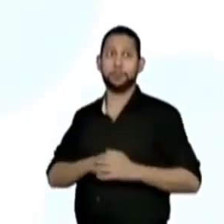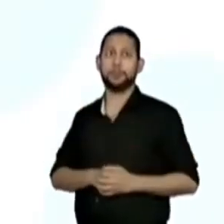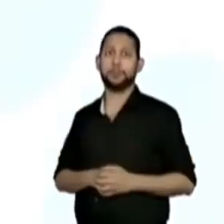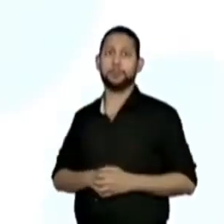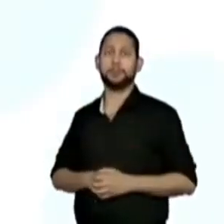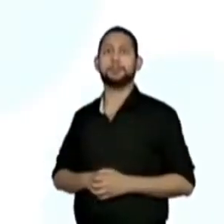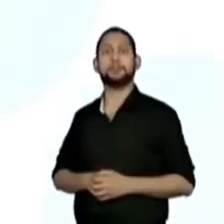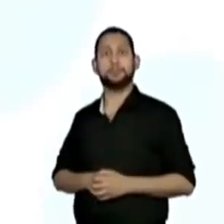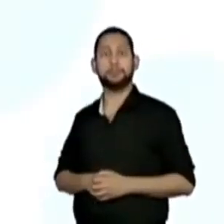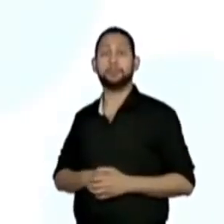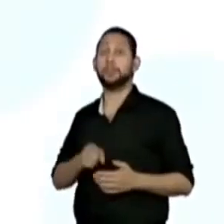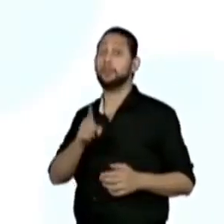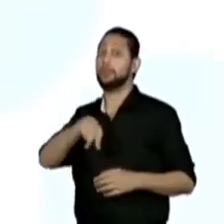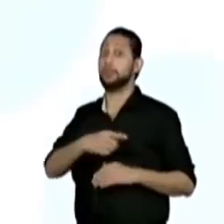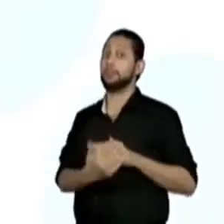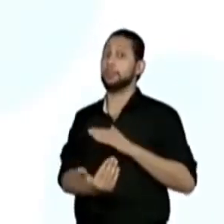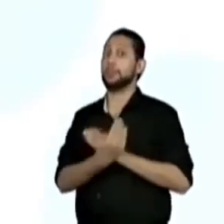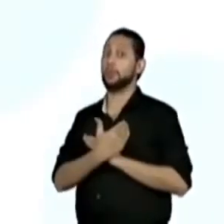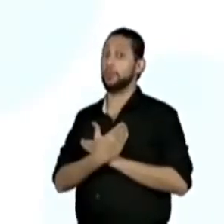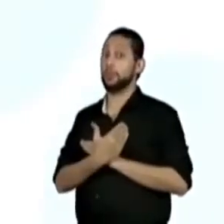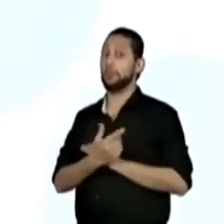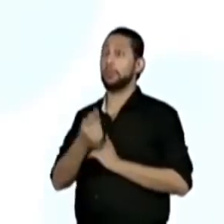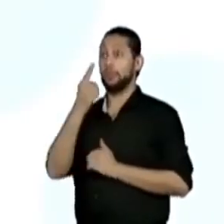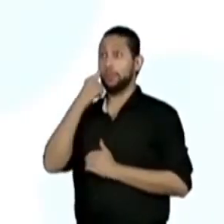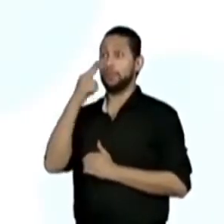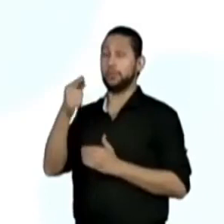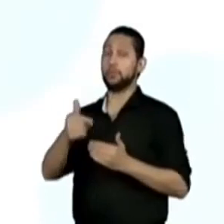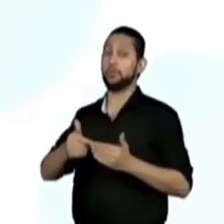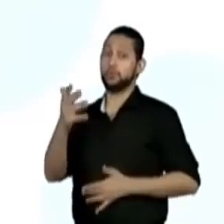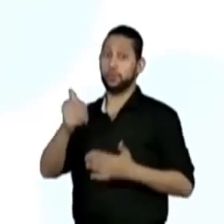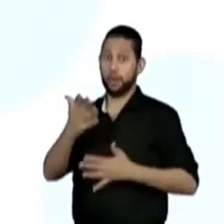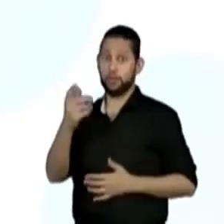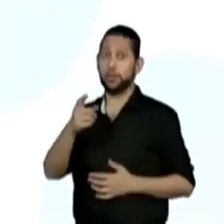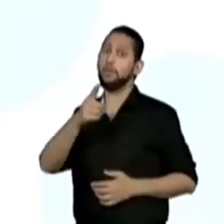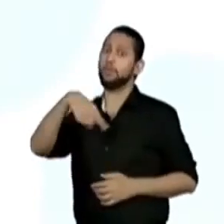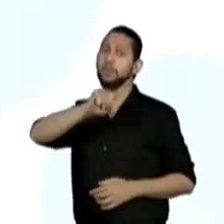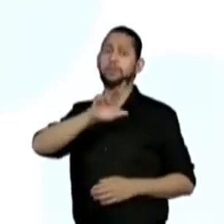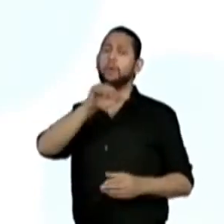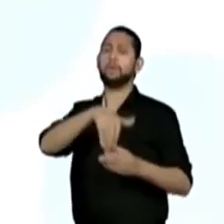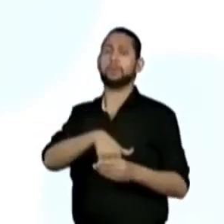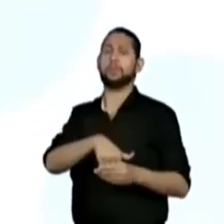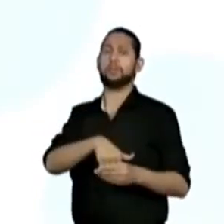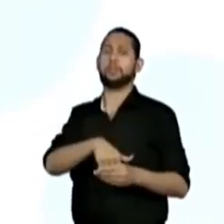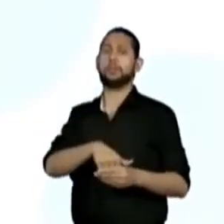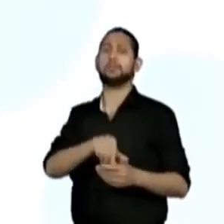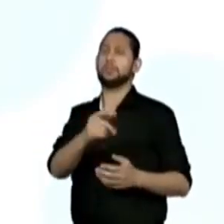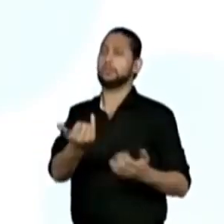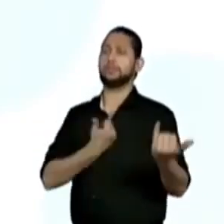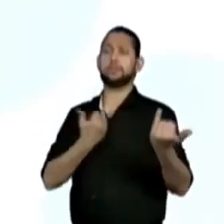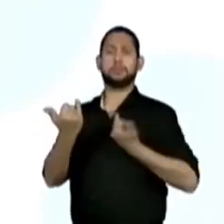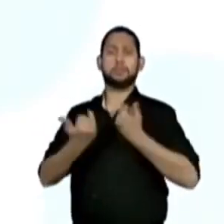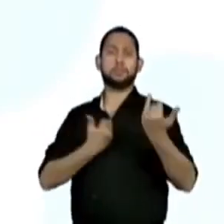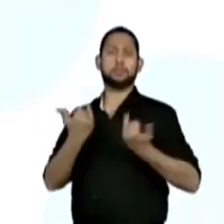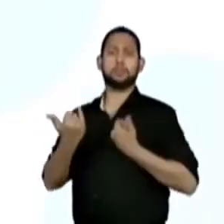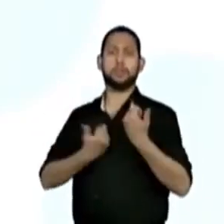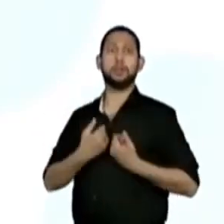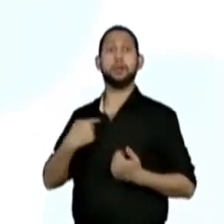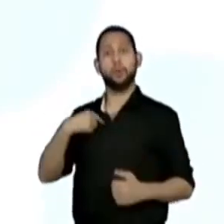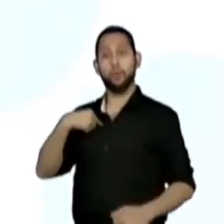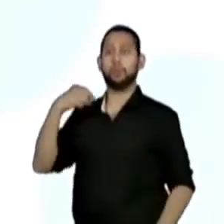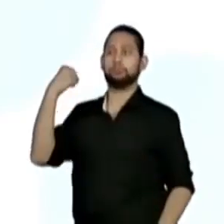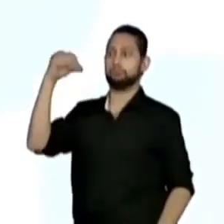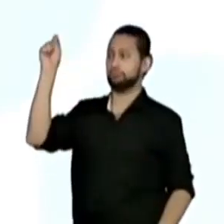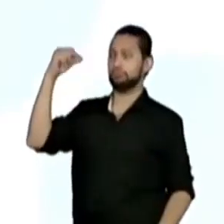E aí eu quero qu ajuda de vocês aí do chat porque a gente vai fazer uma votação vocês vão colocando aí no chat e eu vou riscando